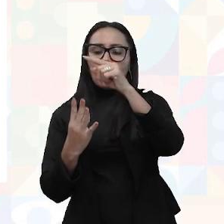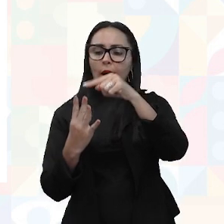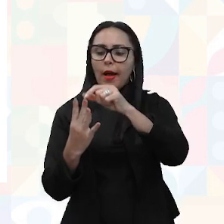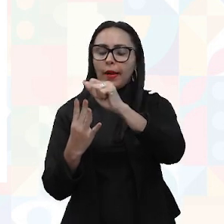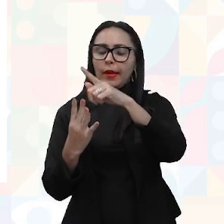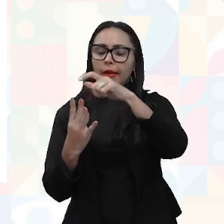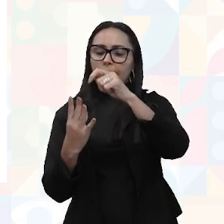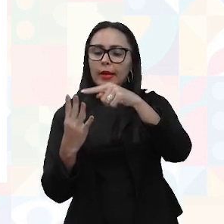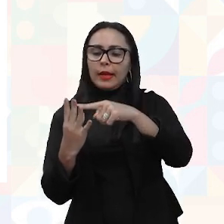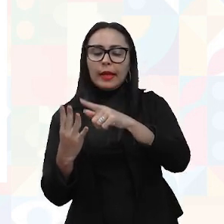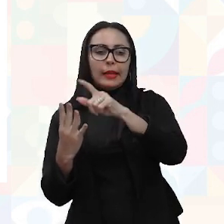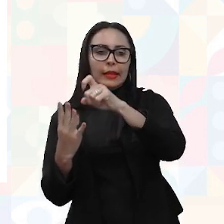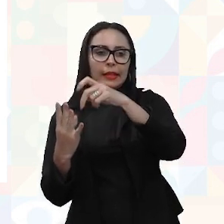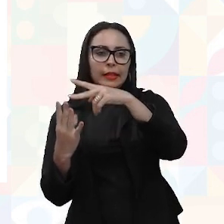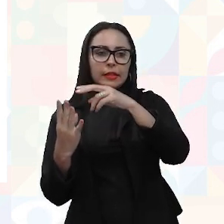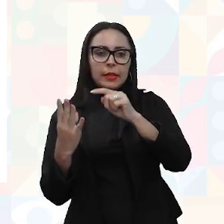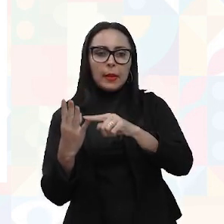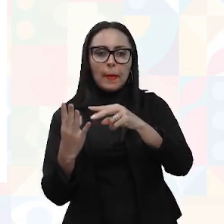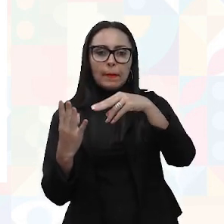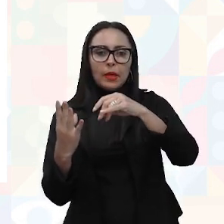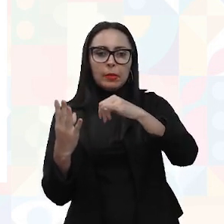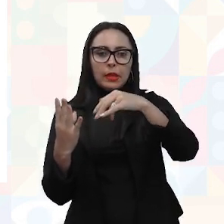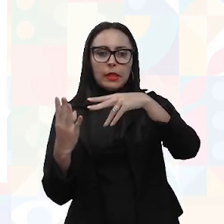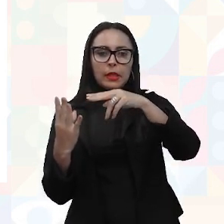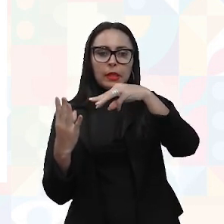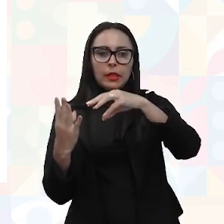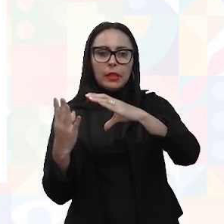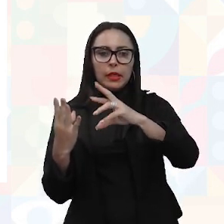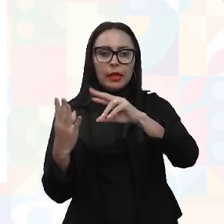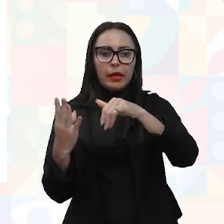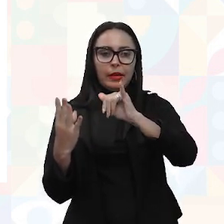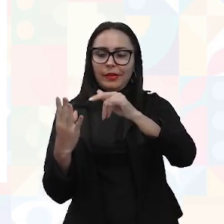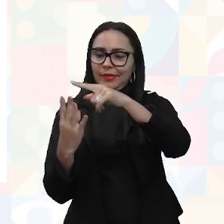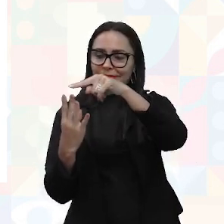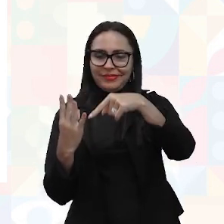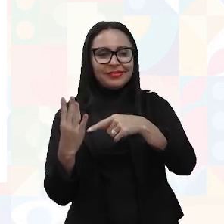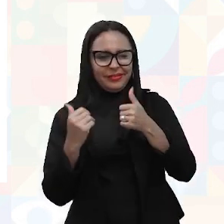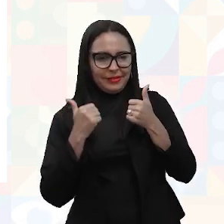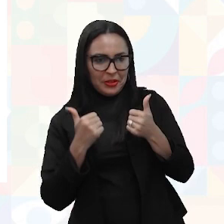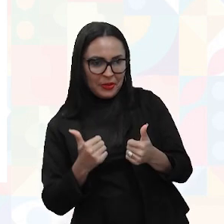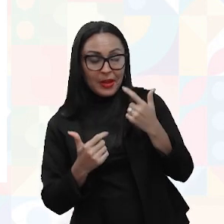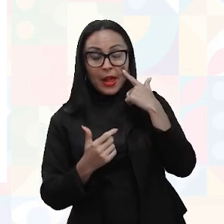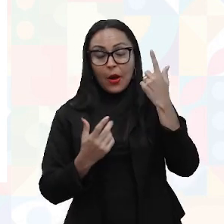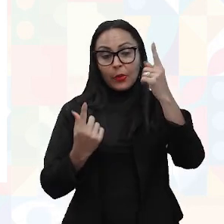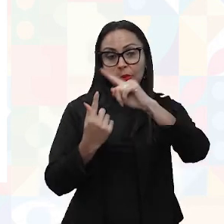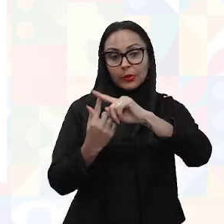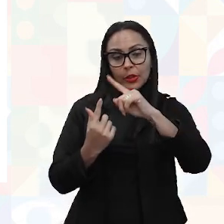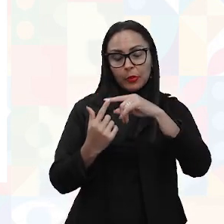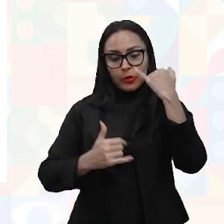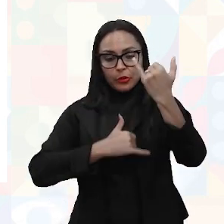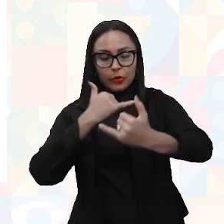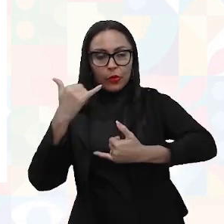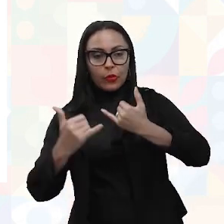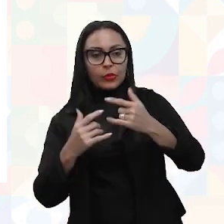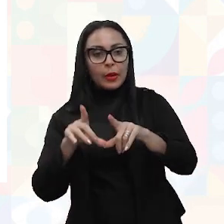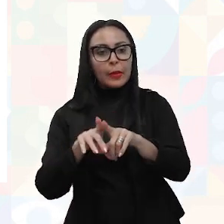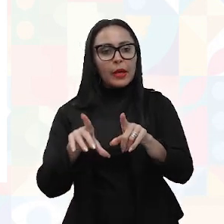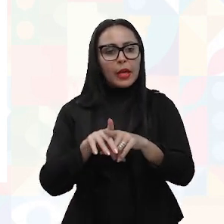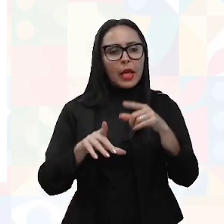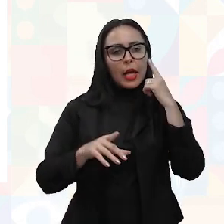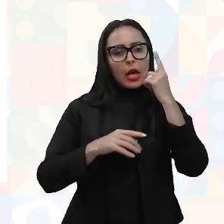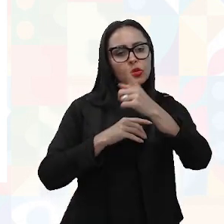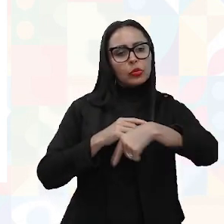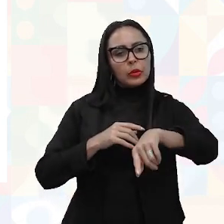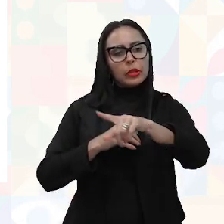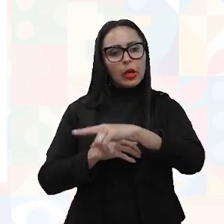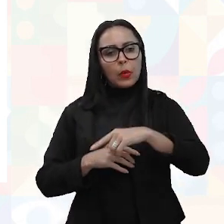e Mimicry, ou Mimicry, acho que fica mais tranquilo. O tipo de jogo chamado Agon é definido como jogos onde é um